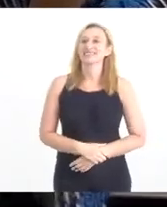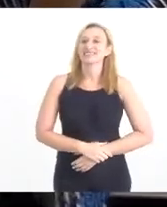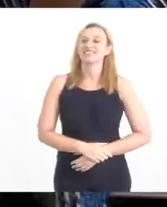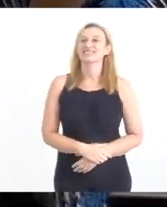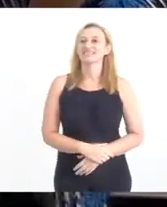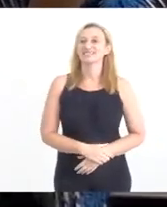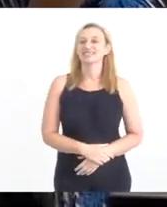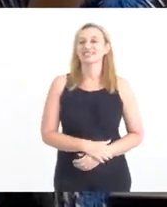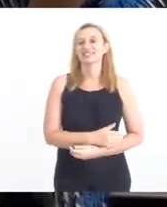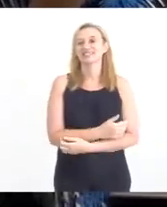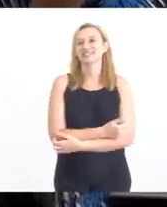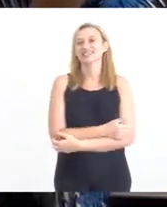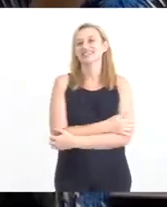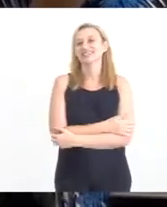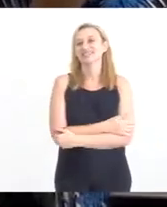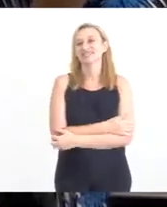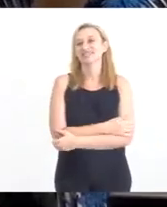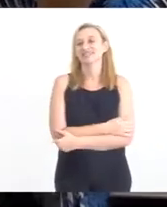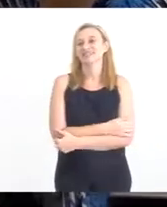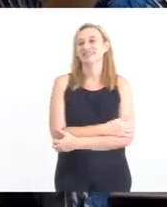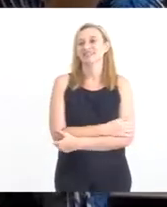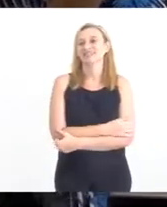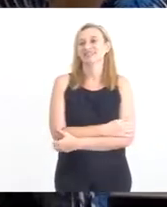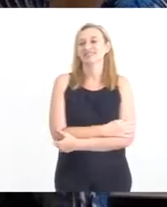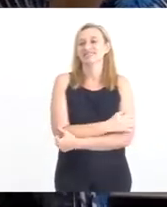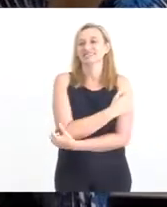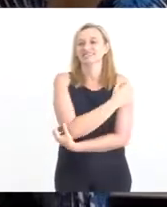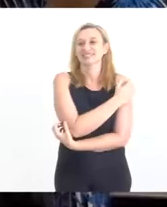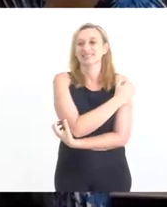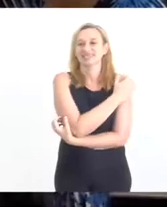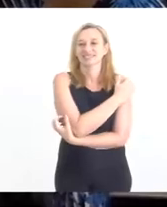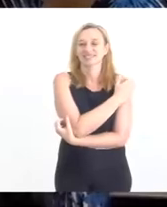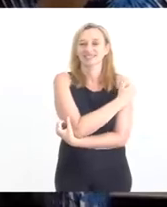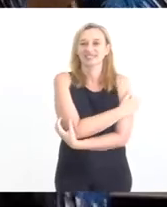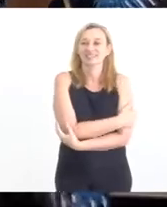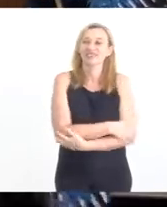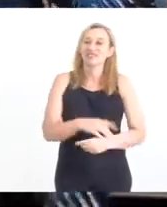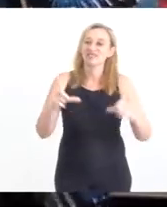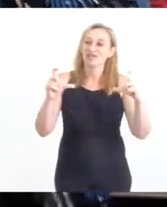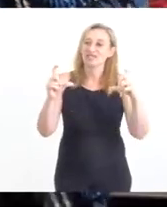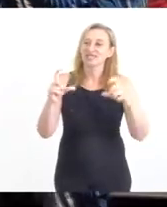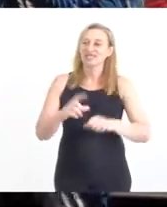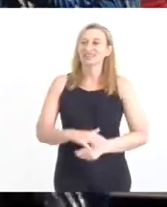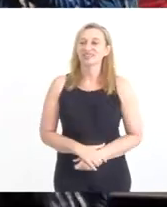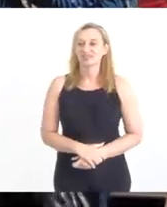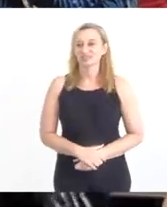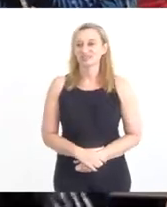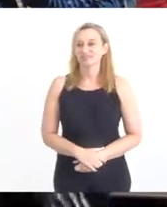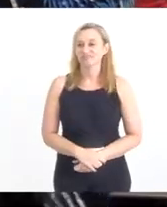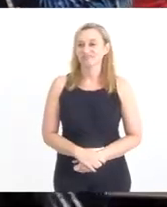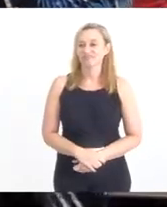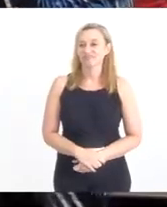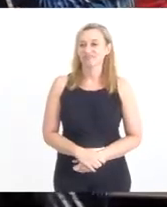e obrigada pelo menos amigo cadê a nossa foto 1